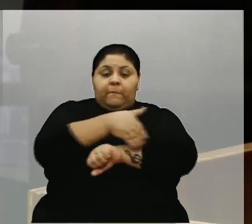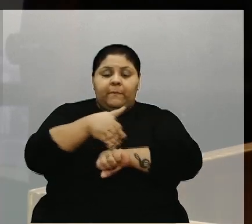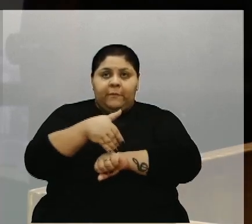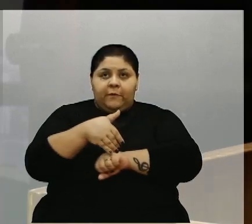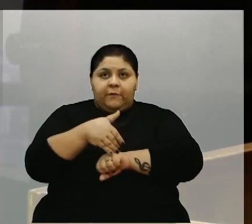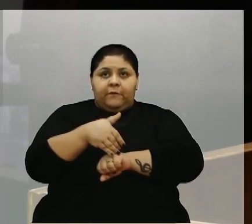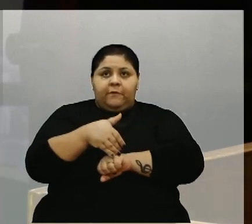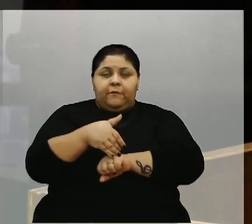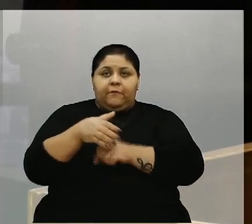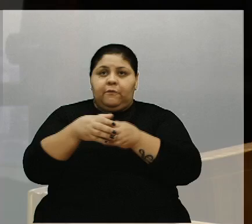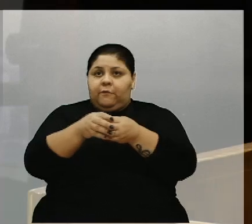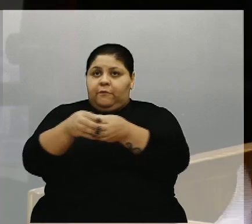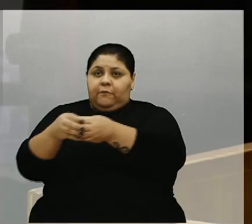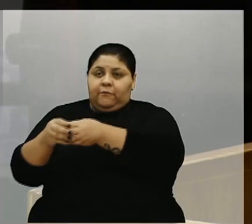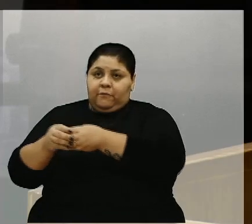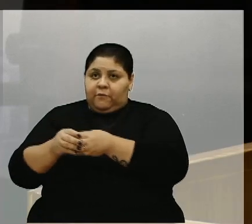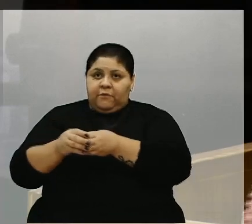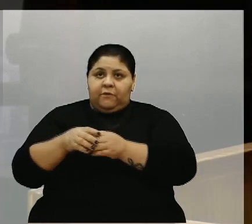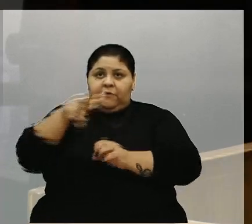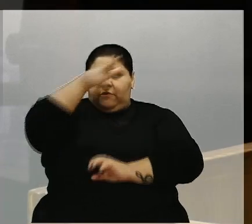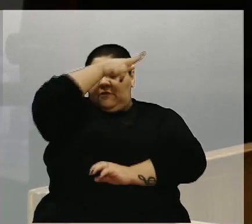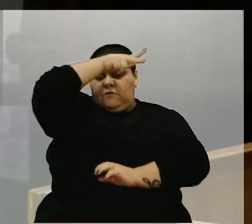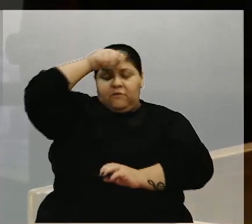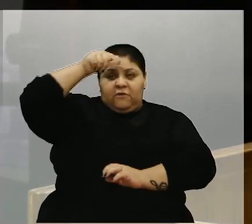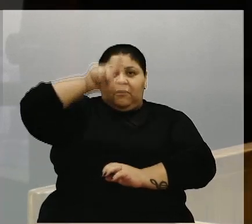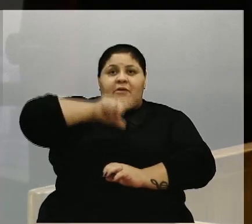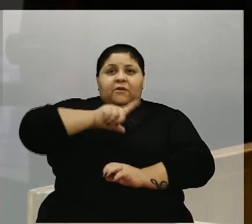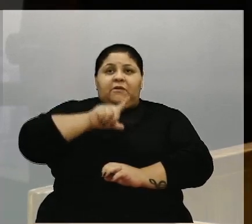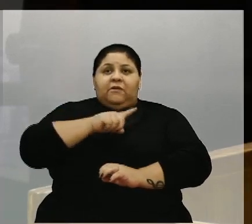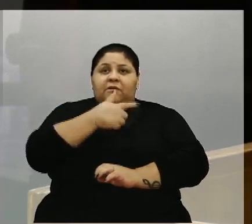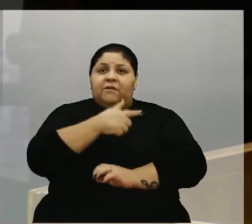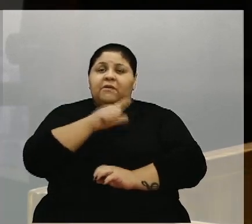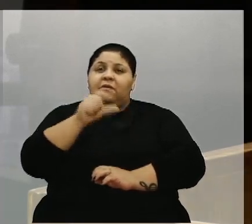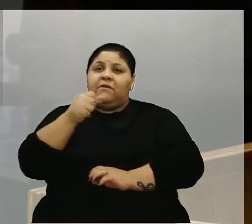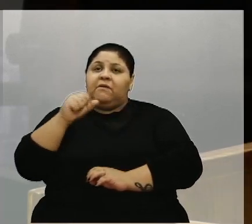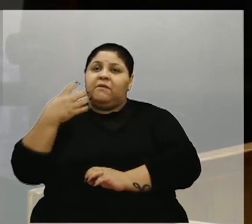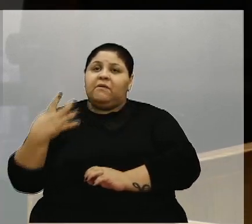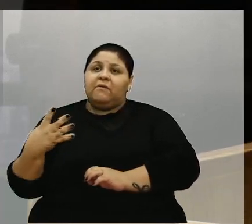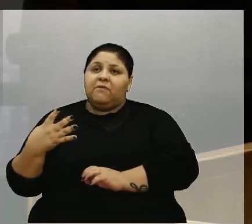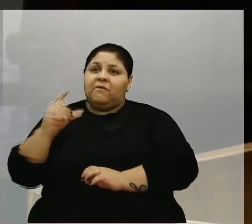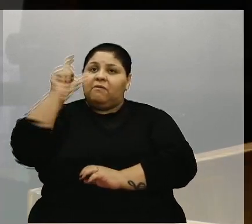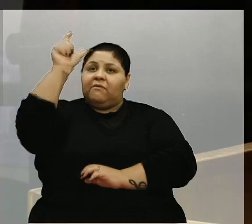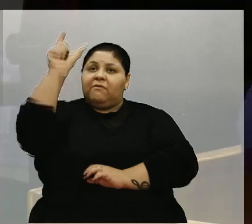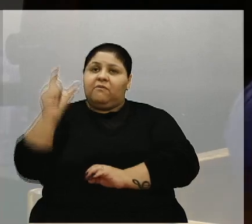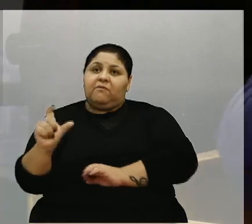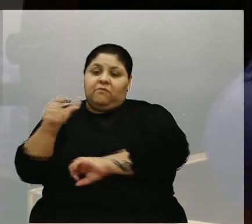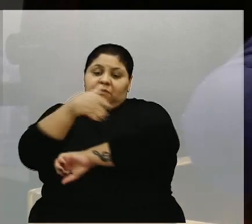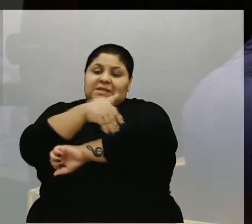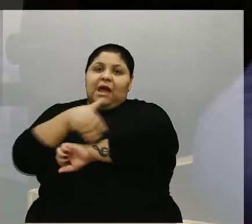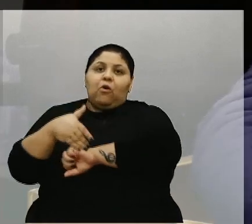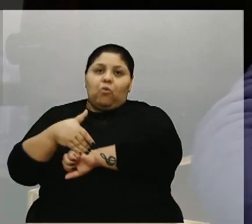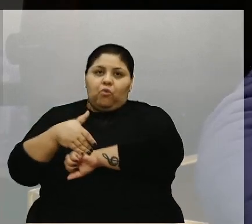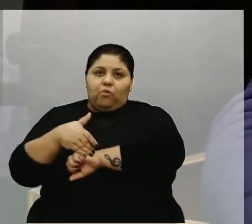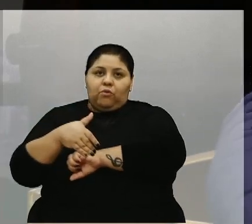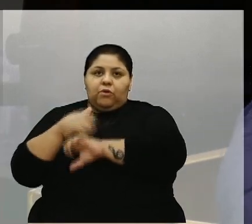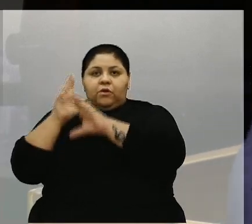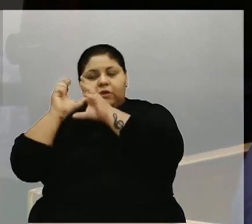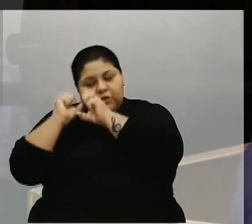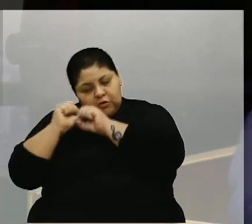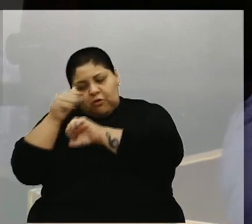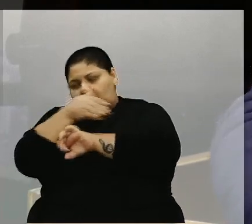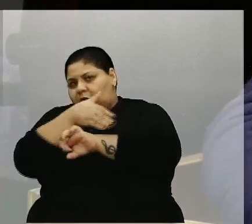do Comitê Pop Rua e os dados da Prefeitura, nós temos 784 pessoas em situação de rua. O